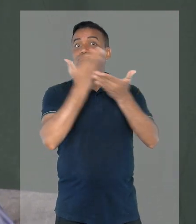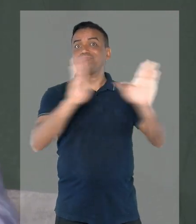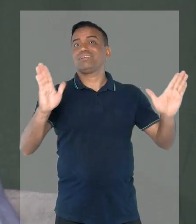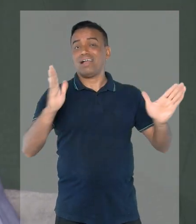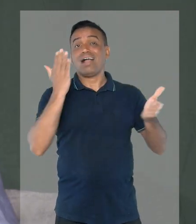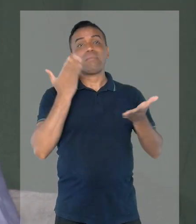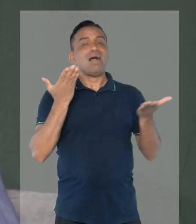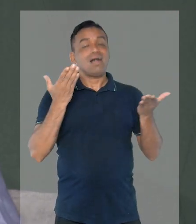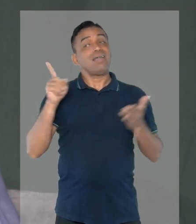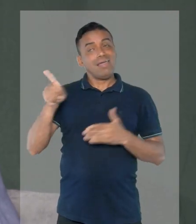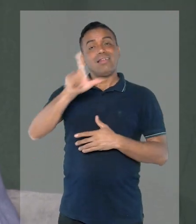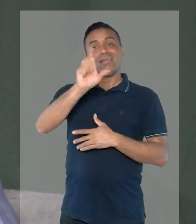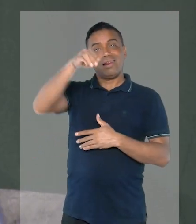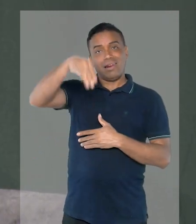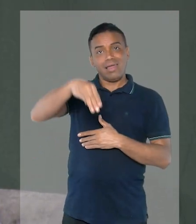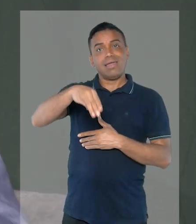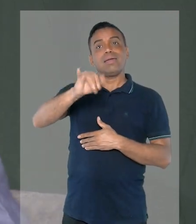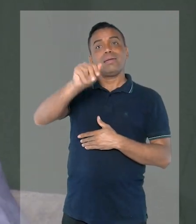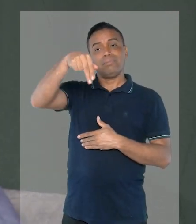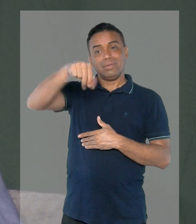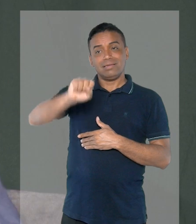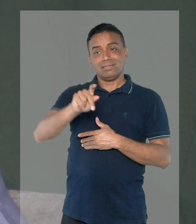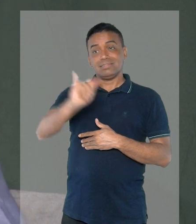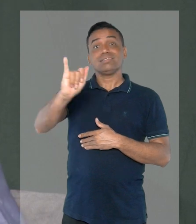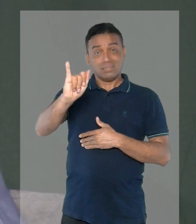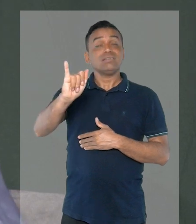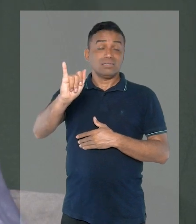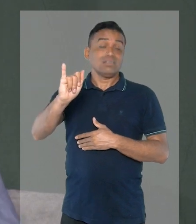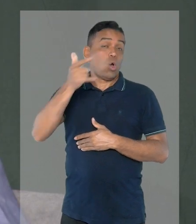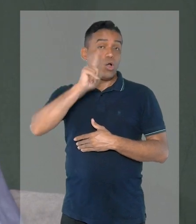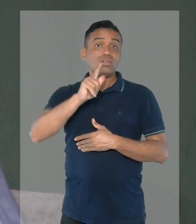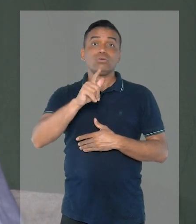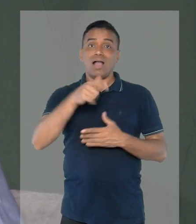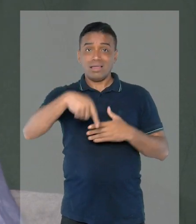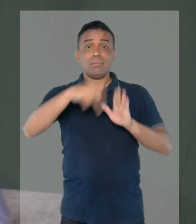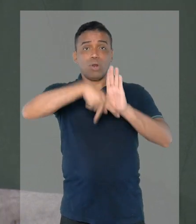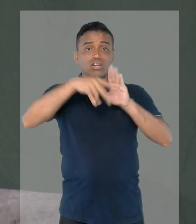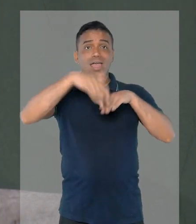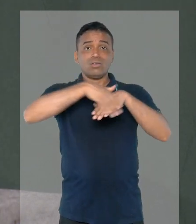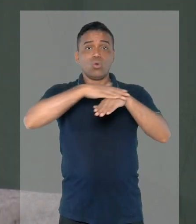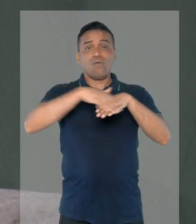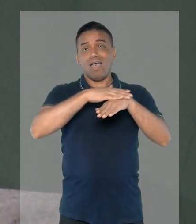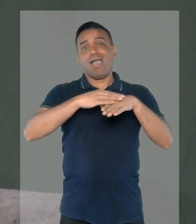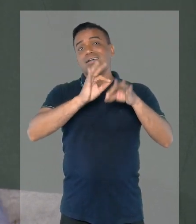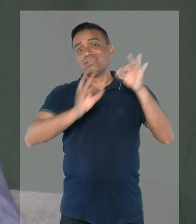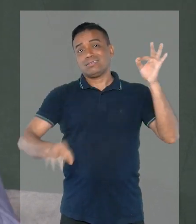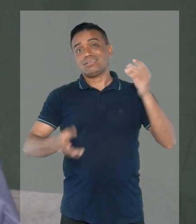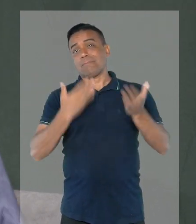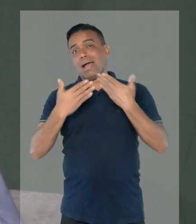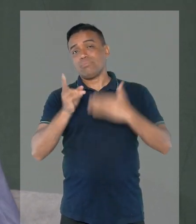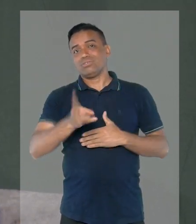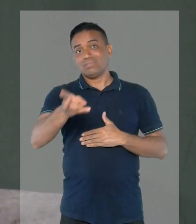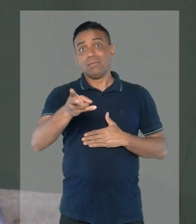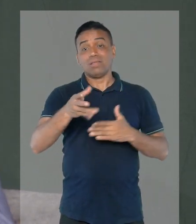Leminski já tinha rompido isso há muito tempo, né? Eu acho que Sempre um Papo também rompe isso de um modo muito legal, assim. Criar o espaço do debate, o